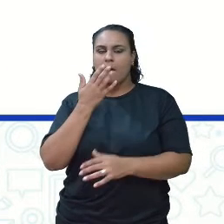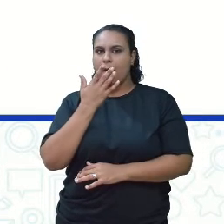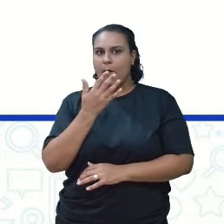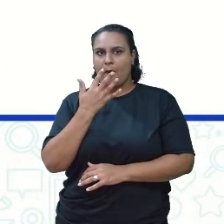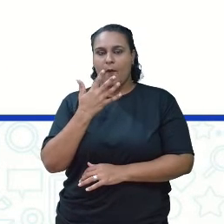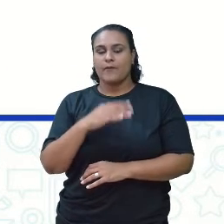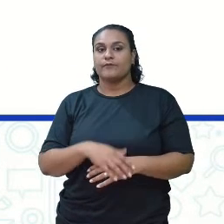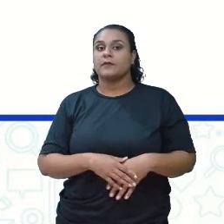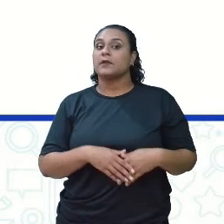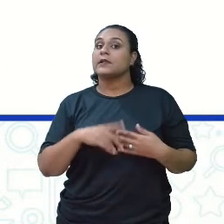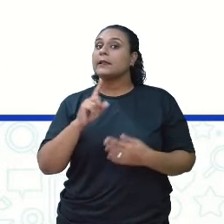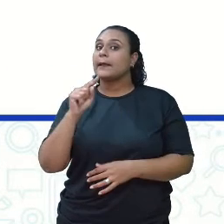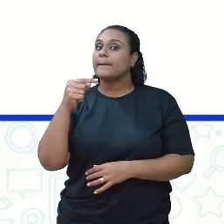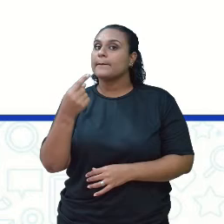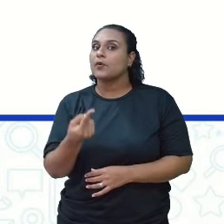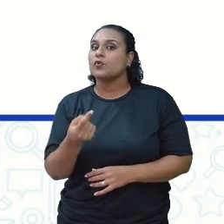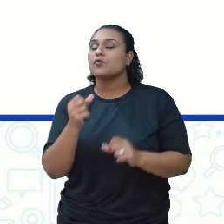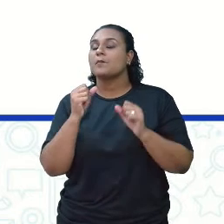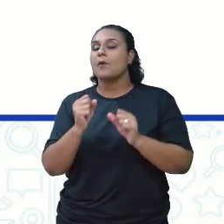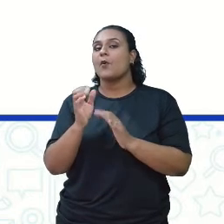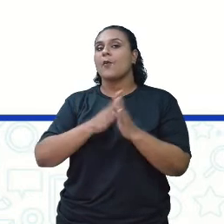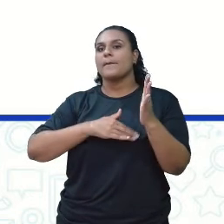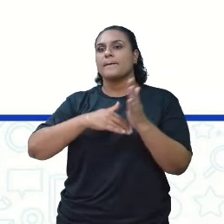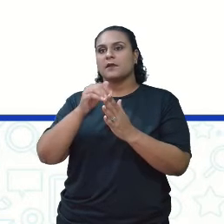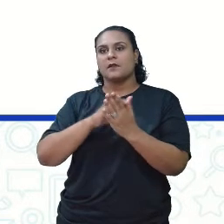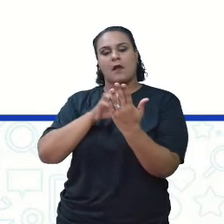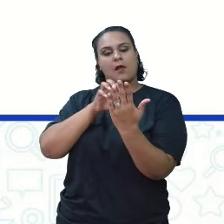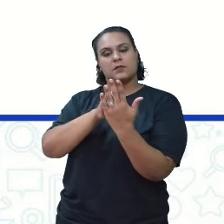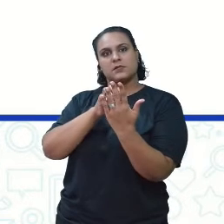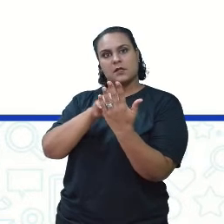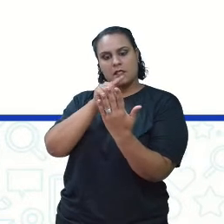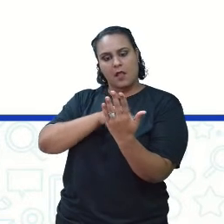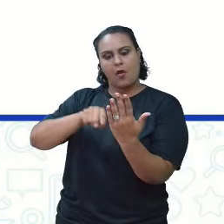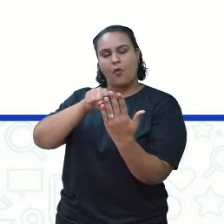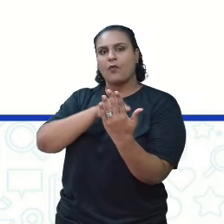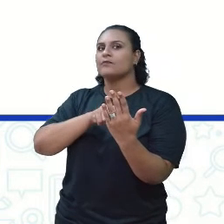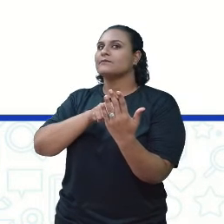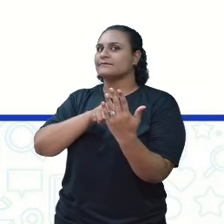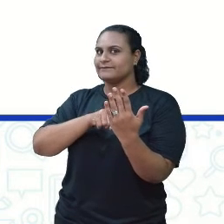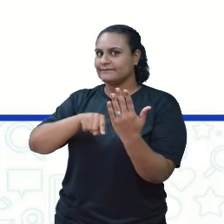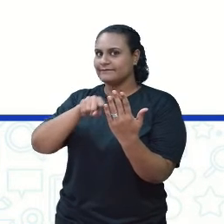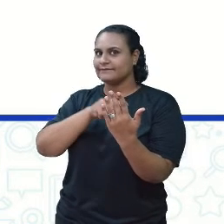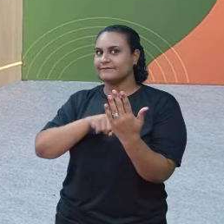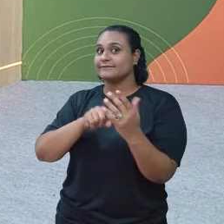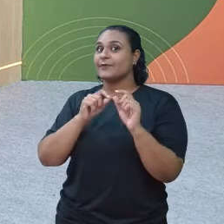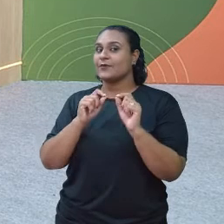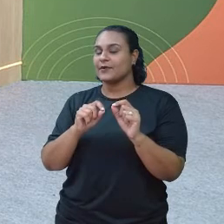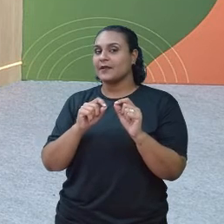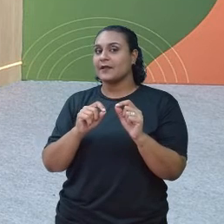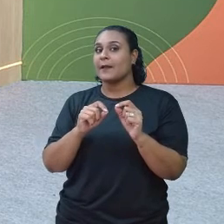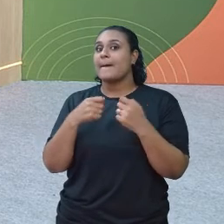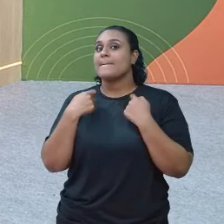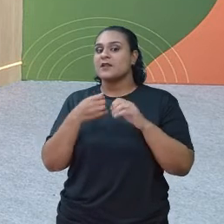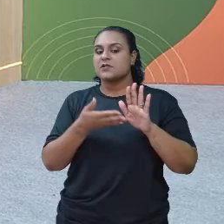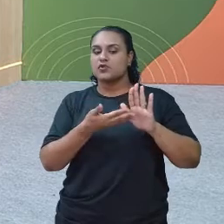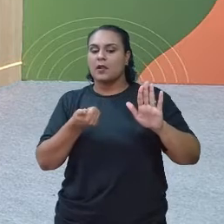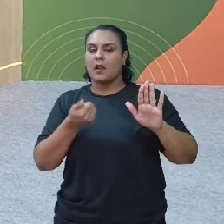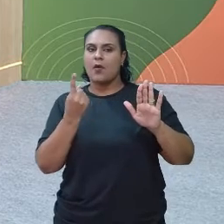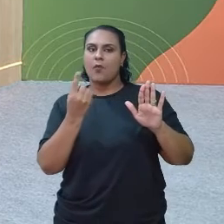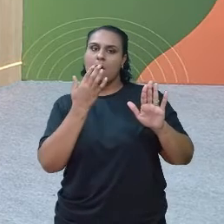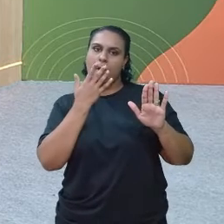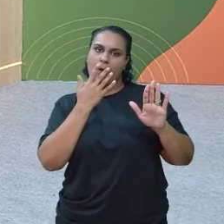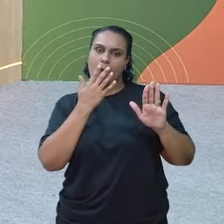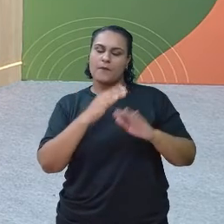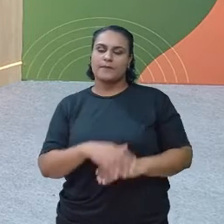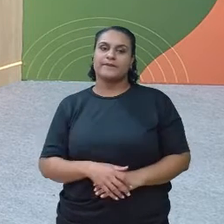Na sequência, eu posso pintar a região circular, levando em consideração que eu tenho que excluir uma das cores.